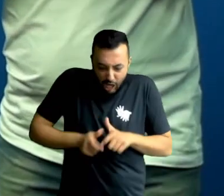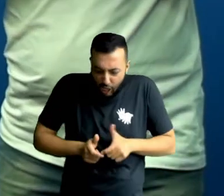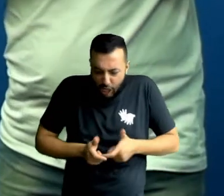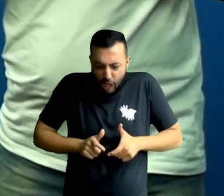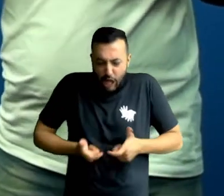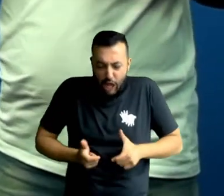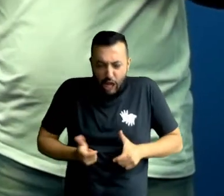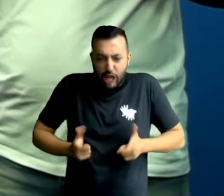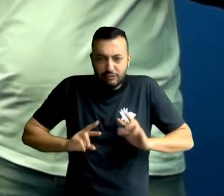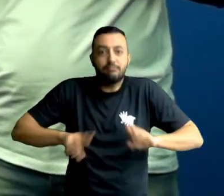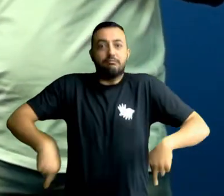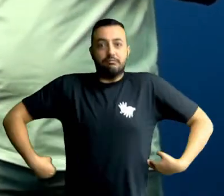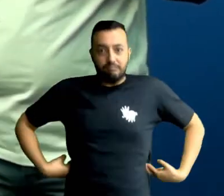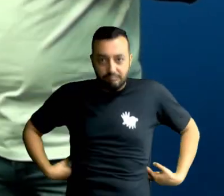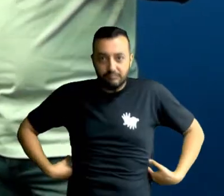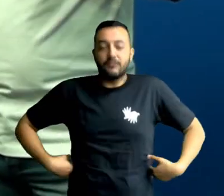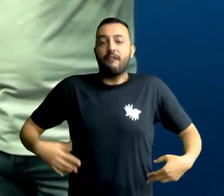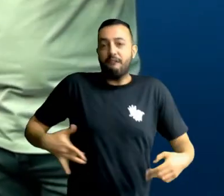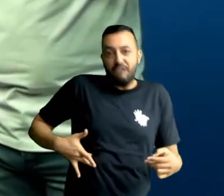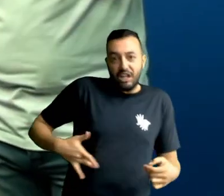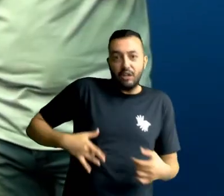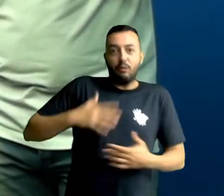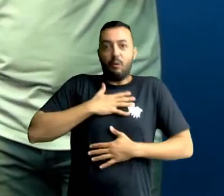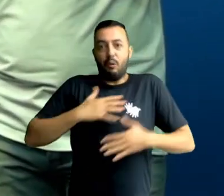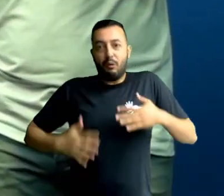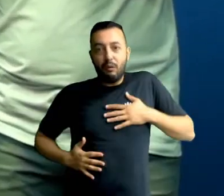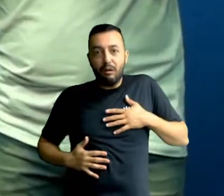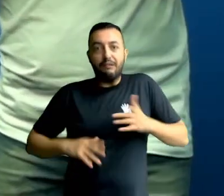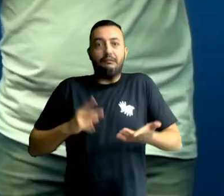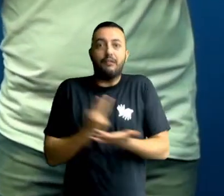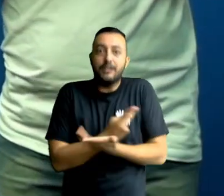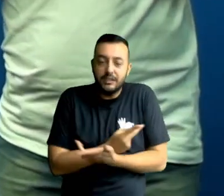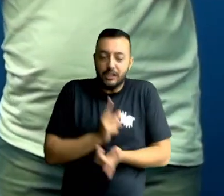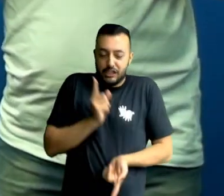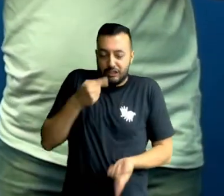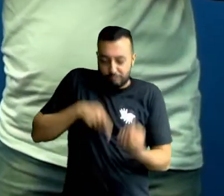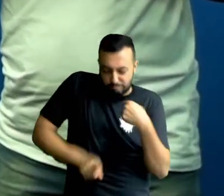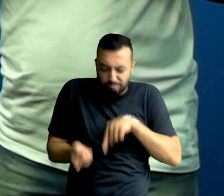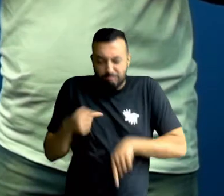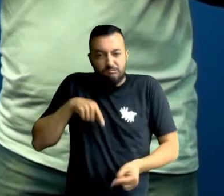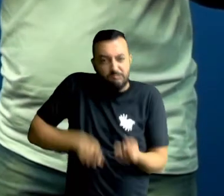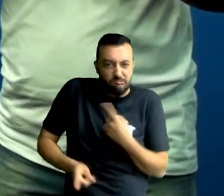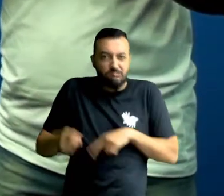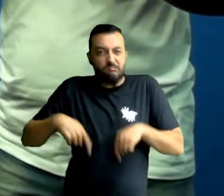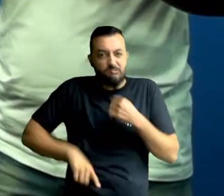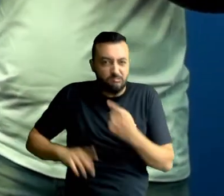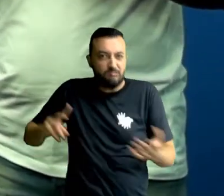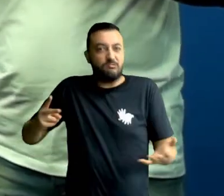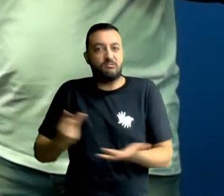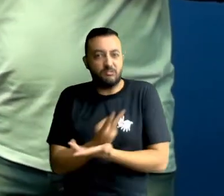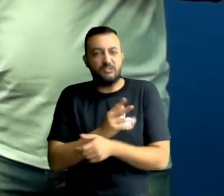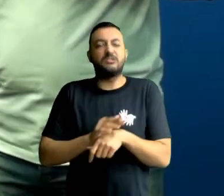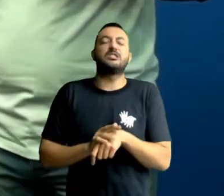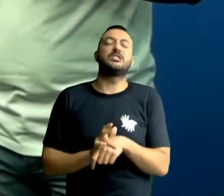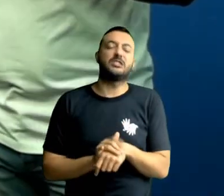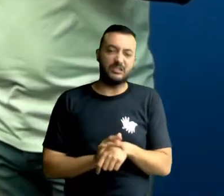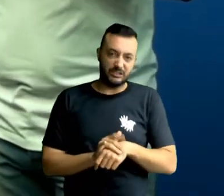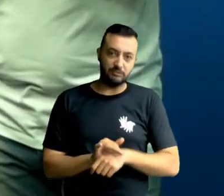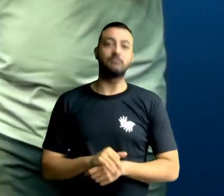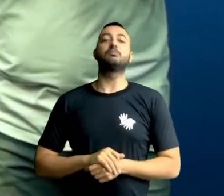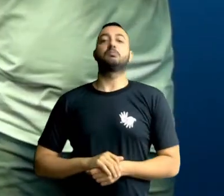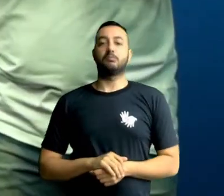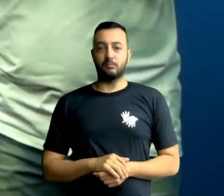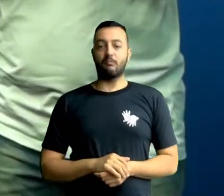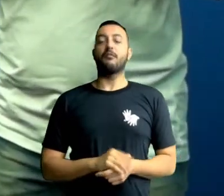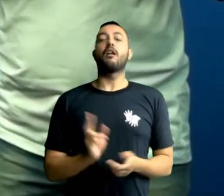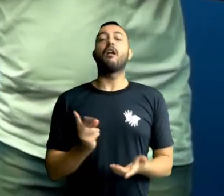nos seus órgãos, nos seus rins, no seu fígado, no seu organismo e vai lhe causando grandes danos à sua saúde, como, por